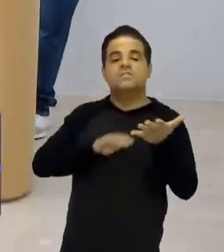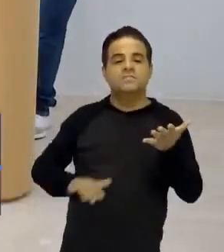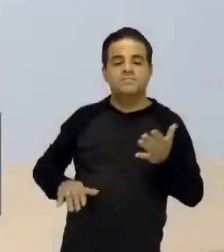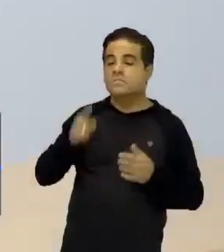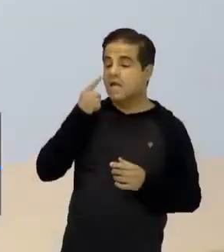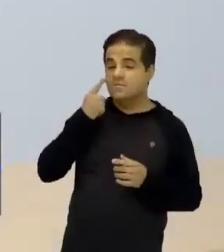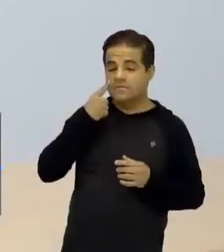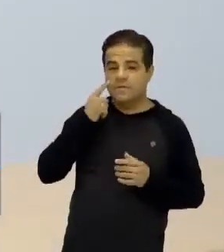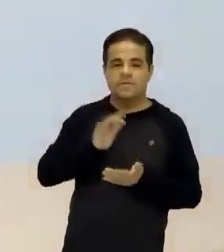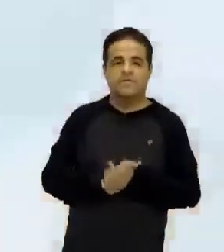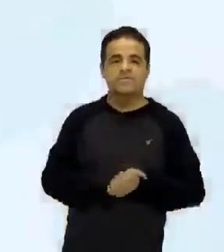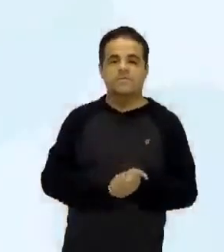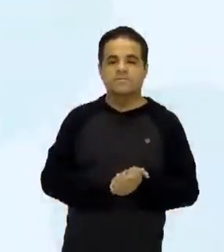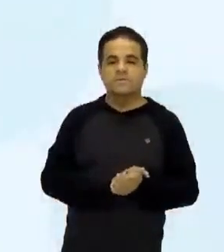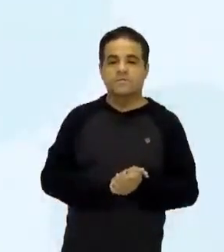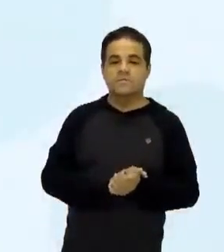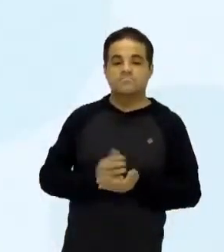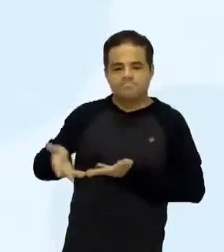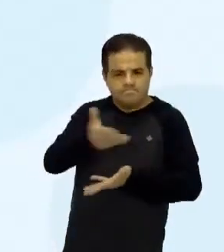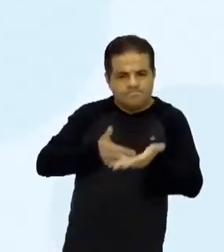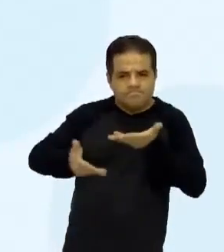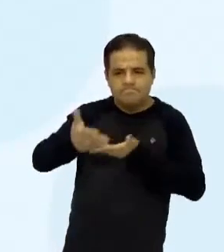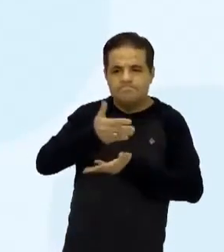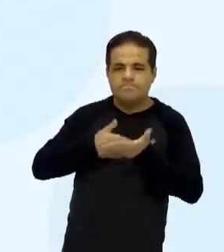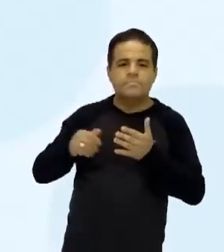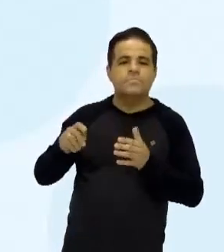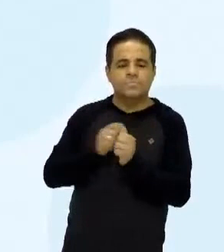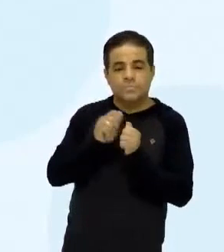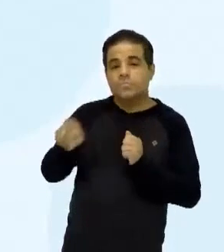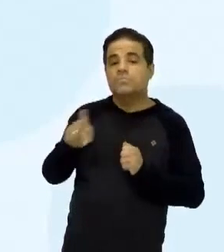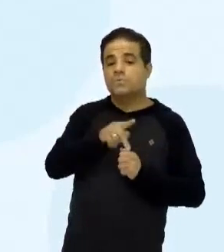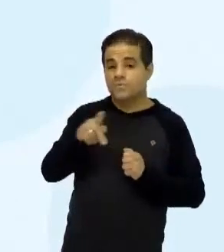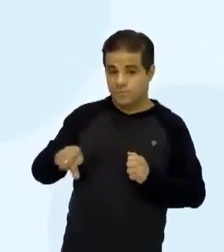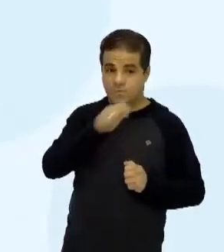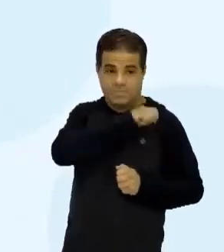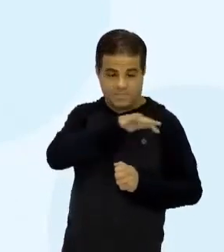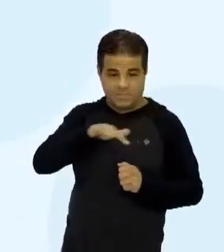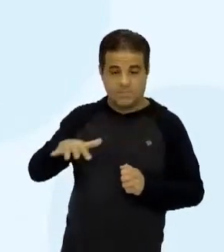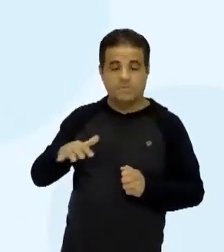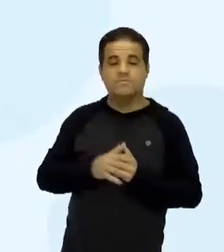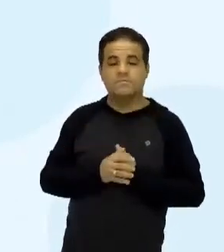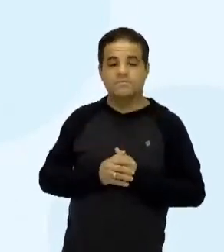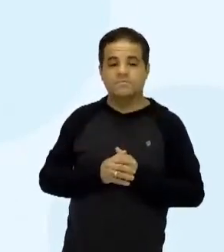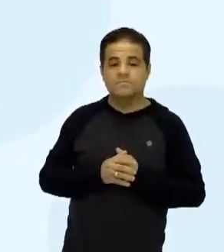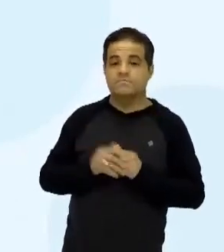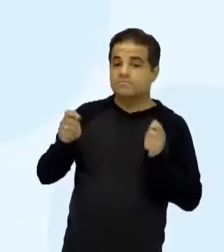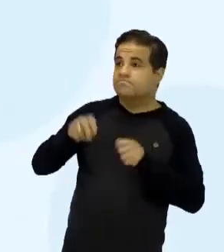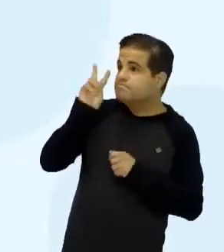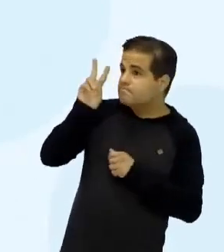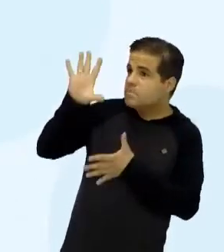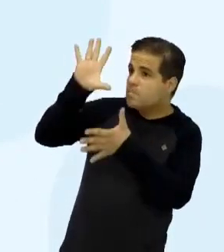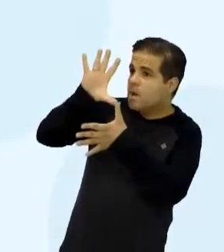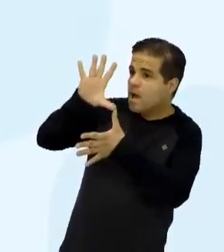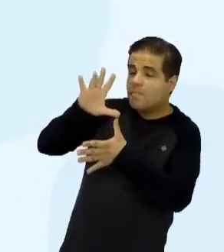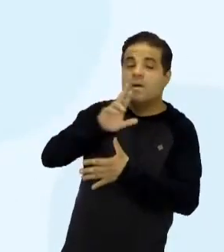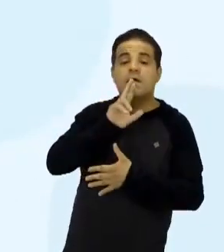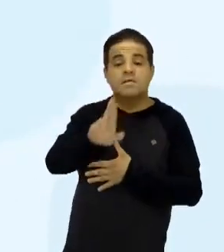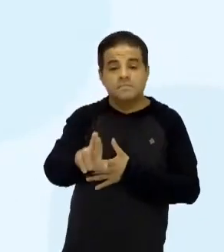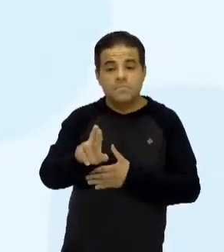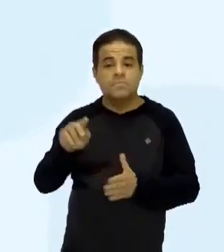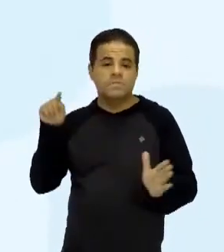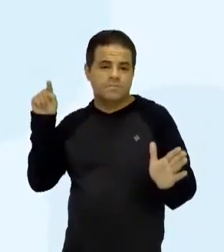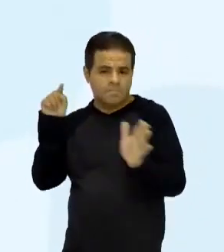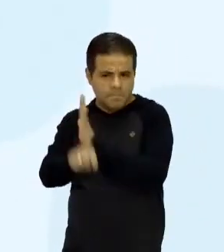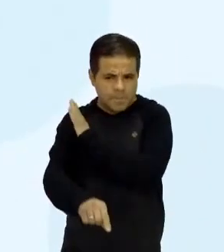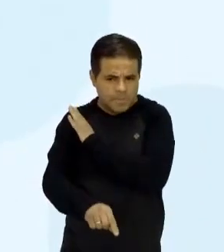vamos para atividade, o pessoal para interação aí com nossos professores. Aí dá para olhar o mapa e responder a